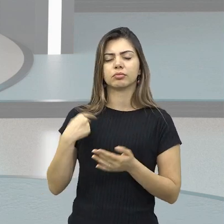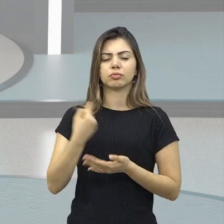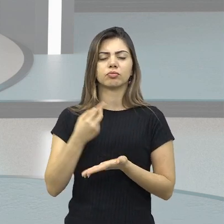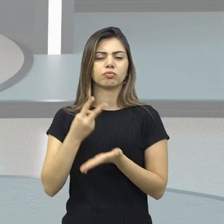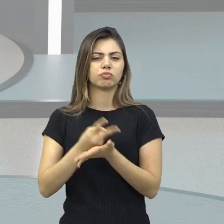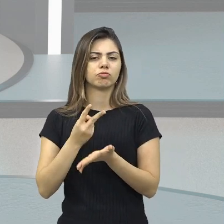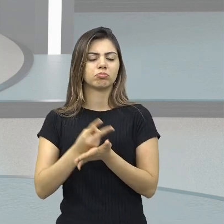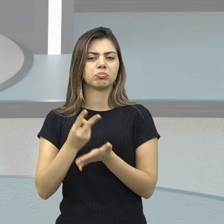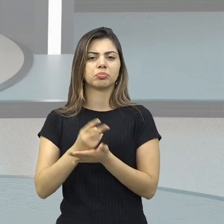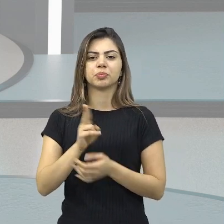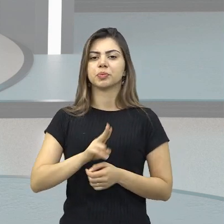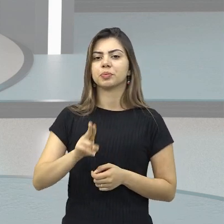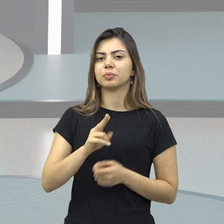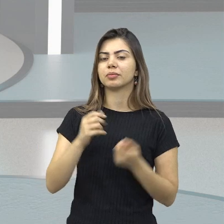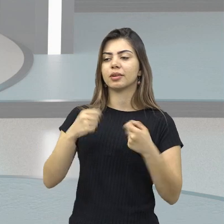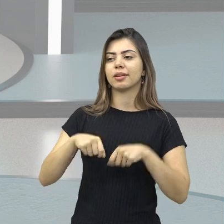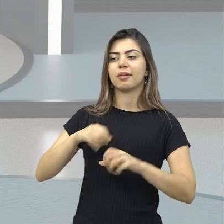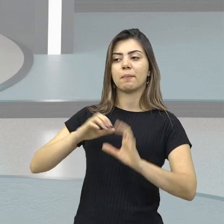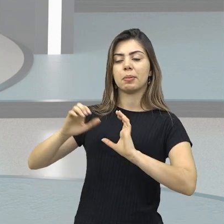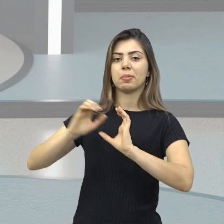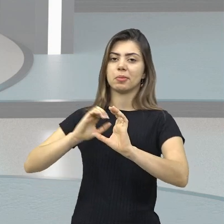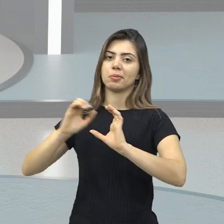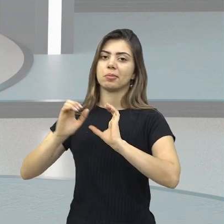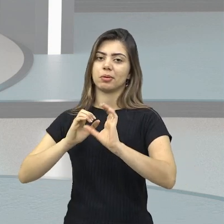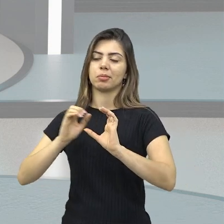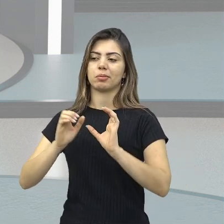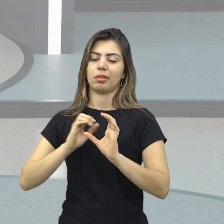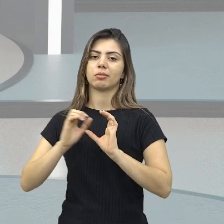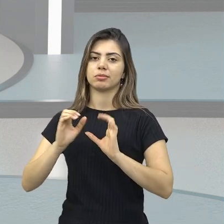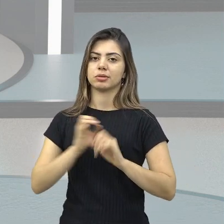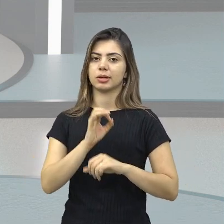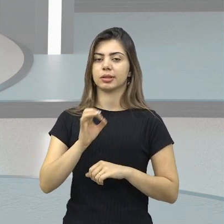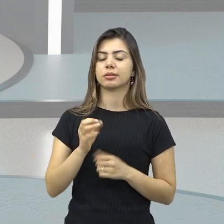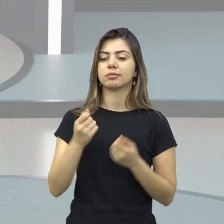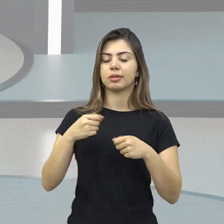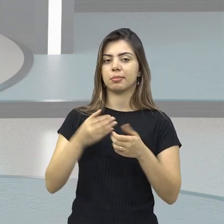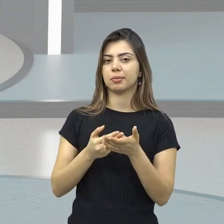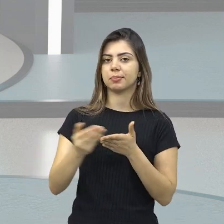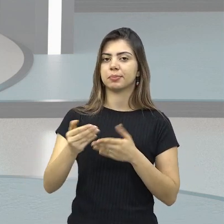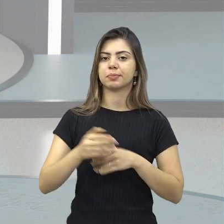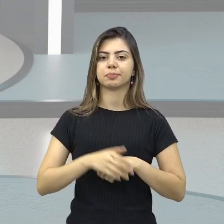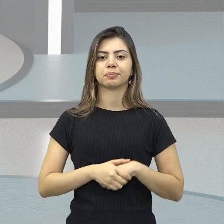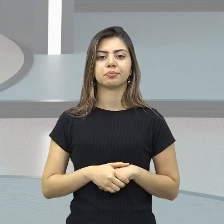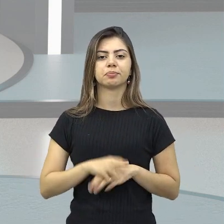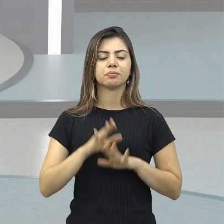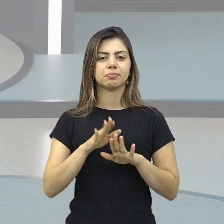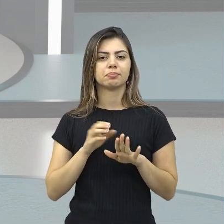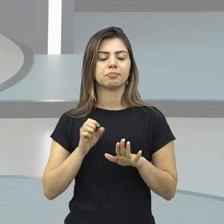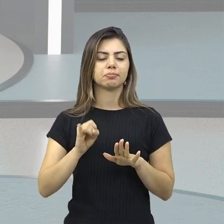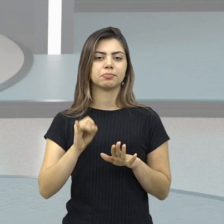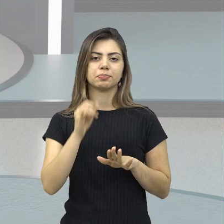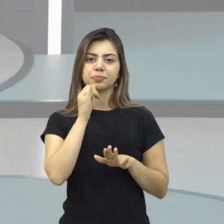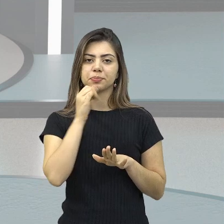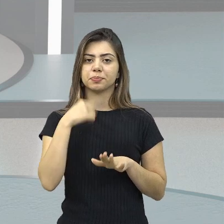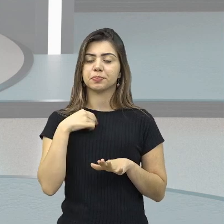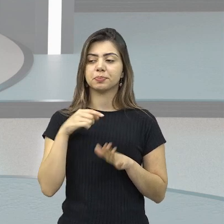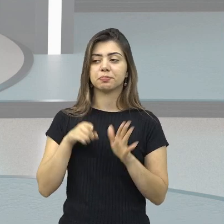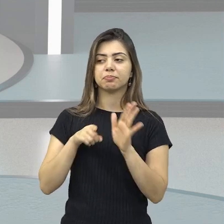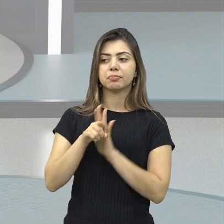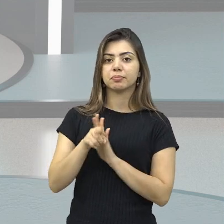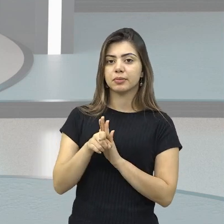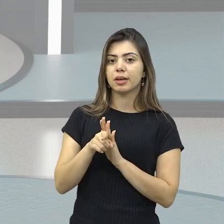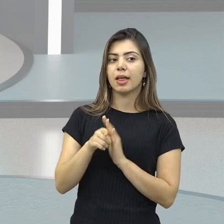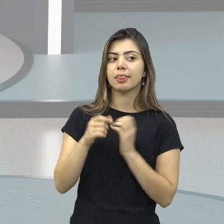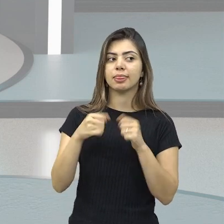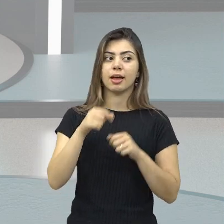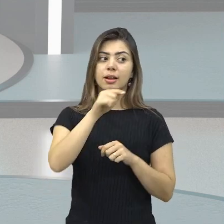meu interlocutor estiver falando comigo, e o diálogo se estabelece entre os dois. Mas se eu quiser perguntar, saber uma informação